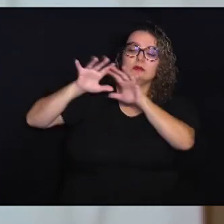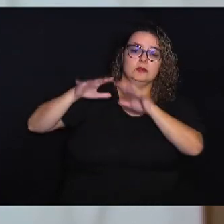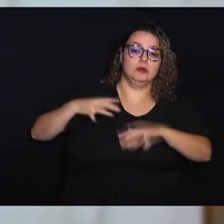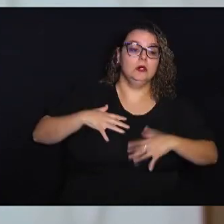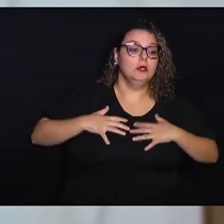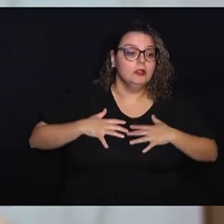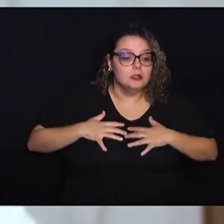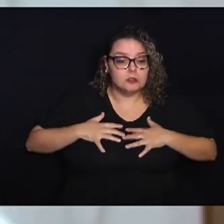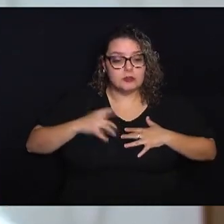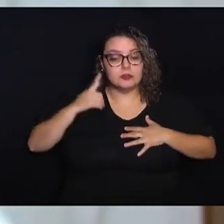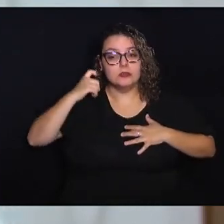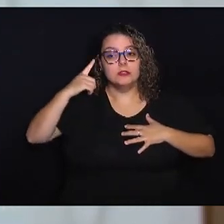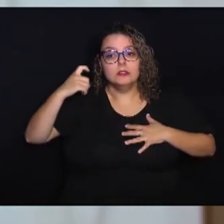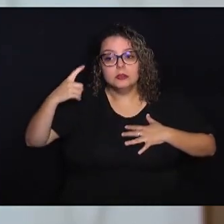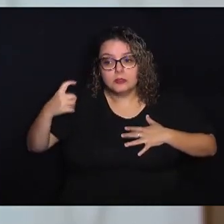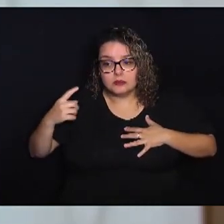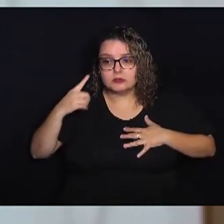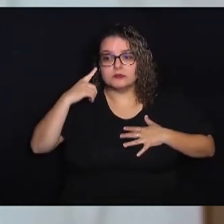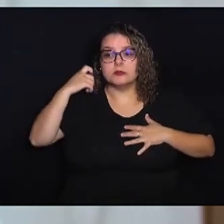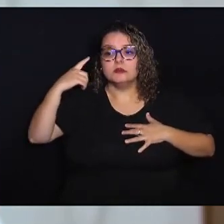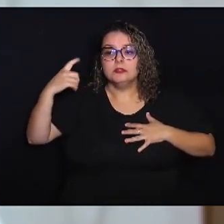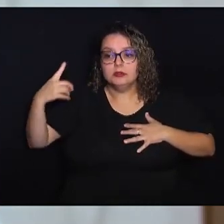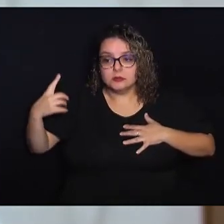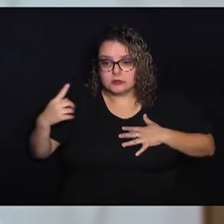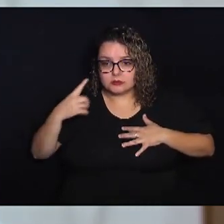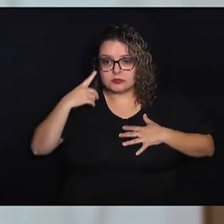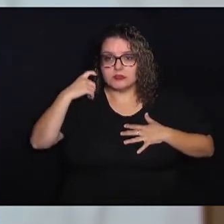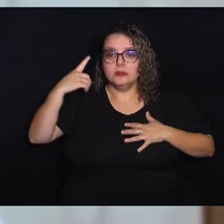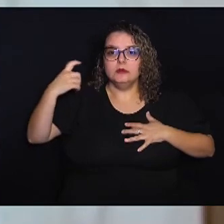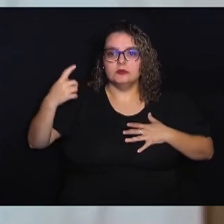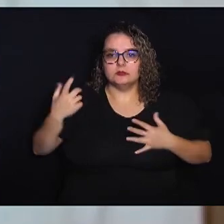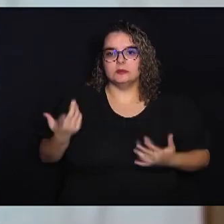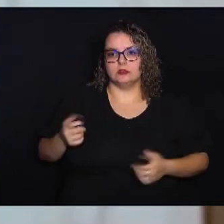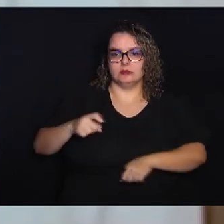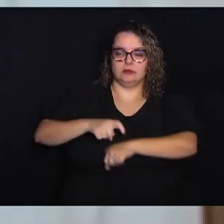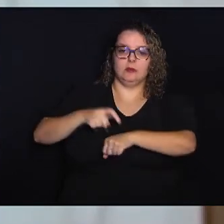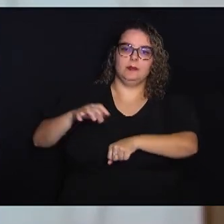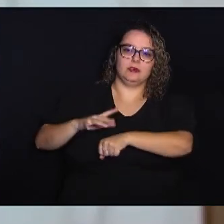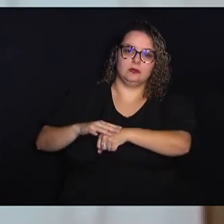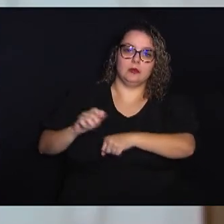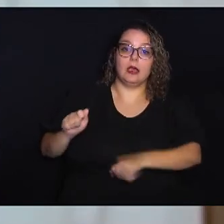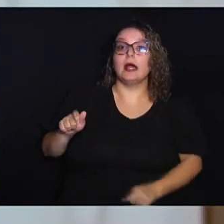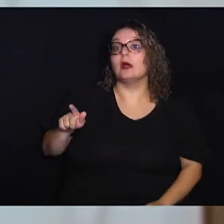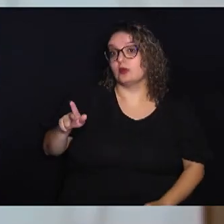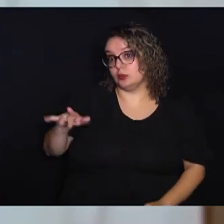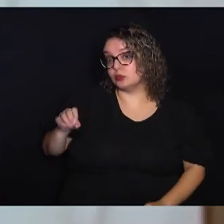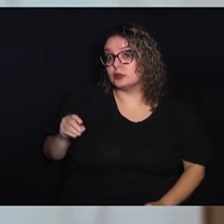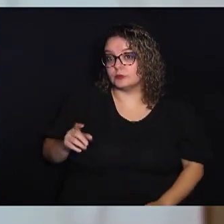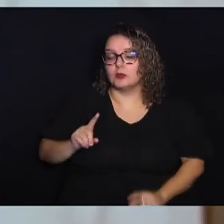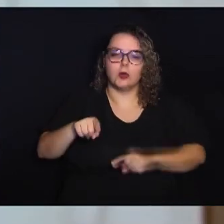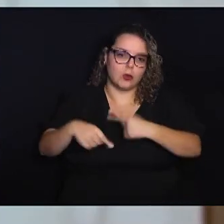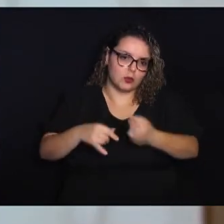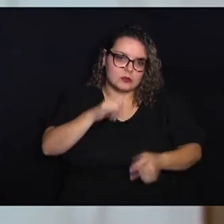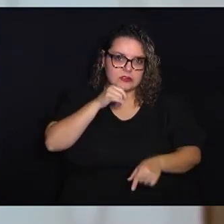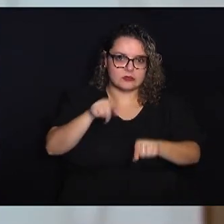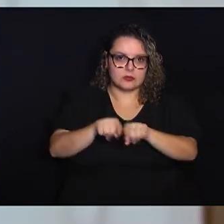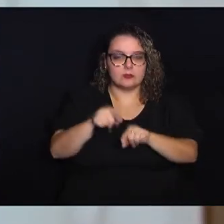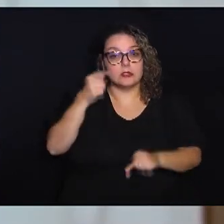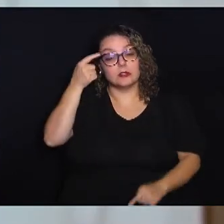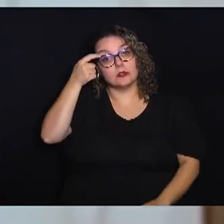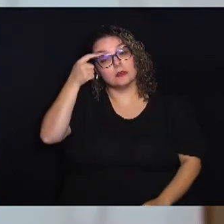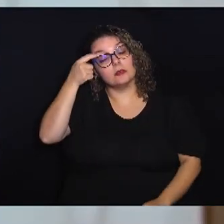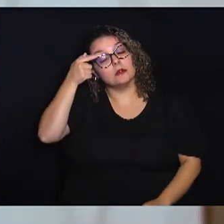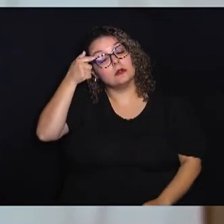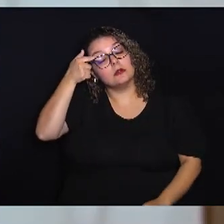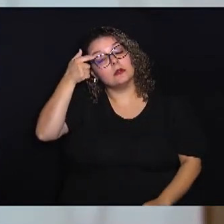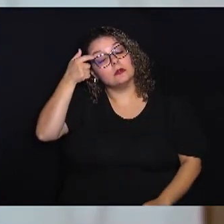volta. Então é uma doença crônica que teve o seu momento que ficou agudo. A gente pode usar também outros exemplos, igual